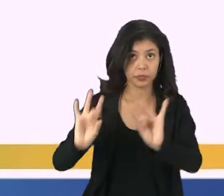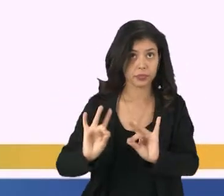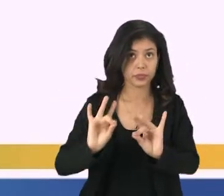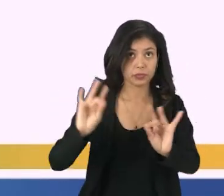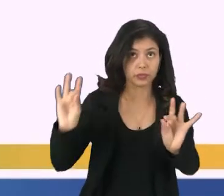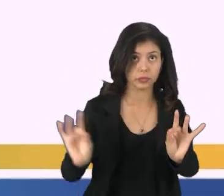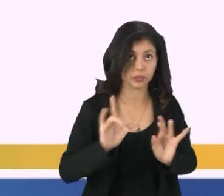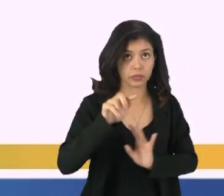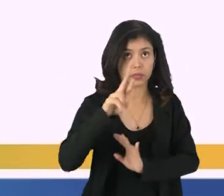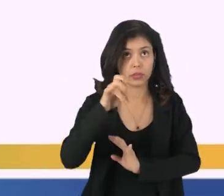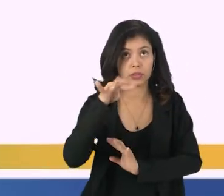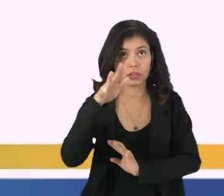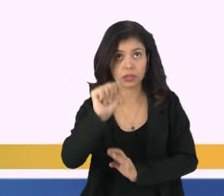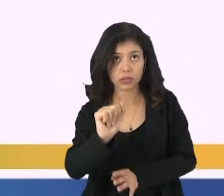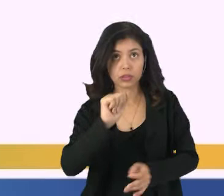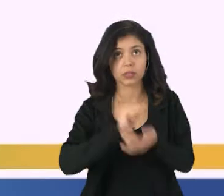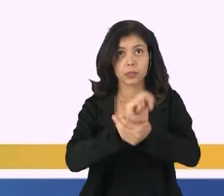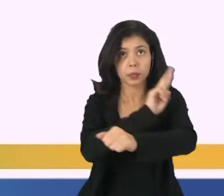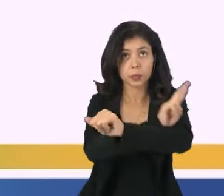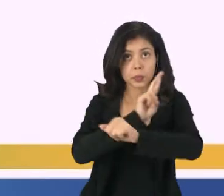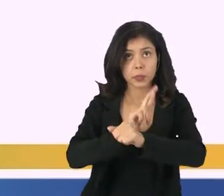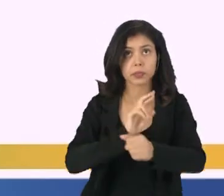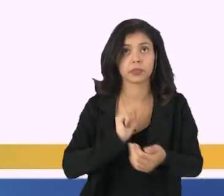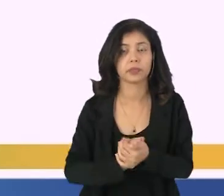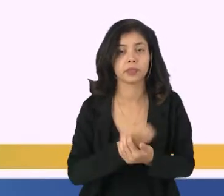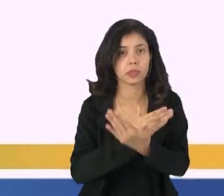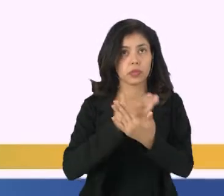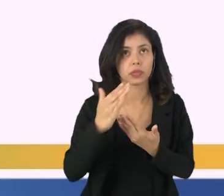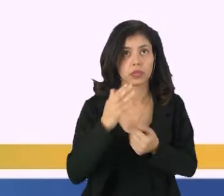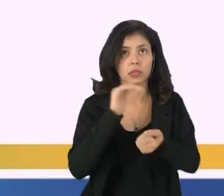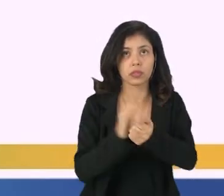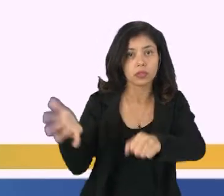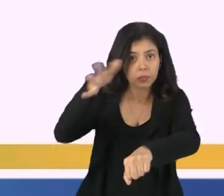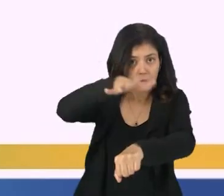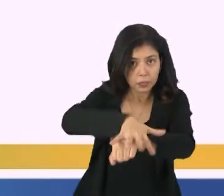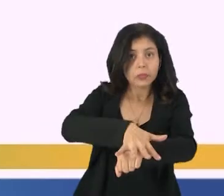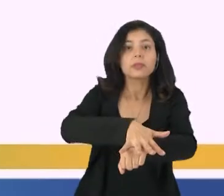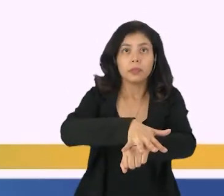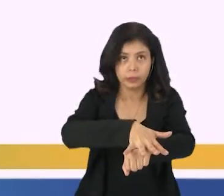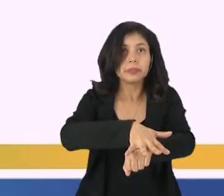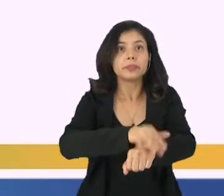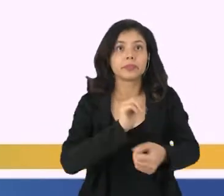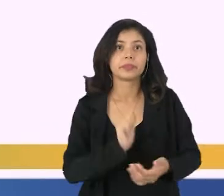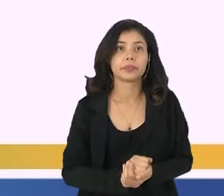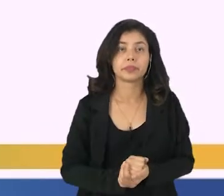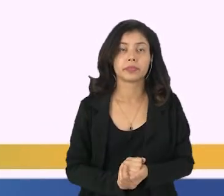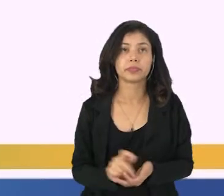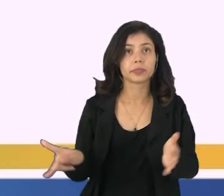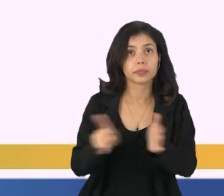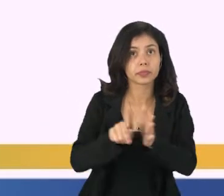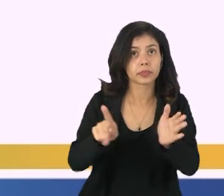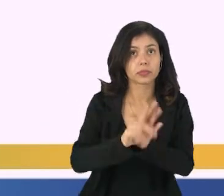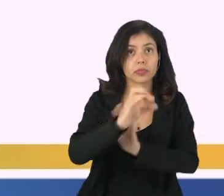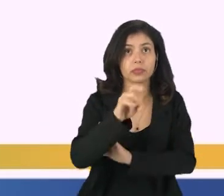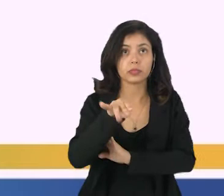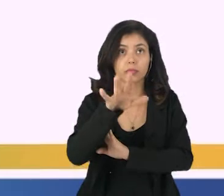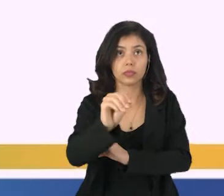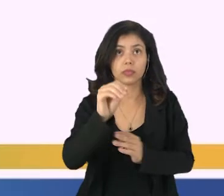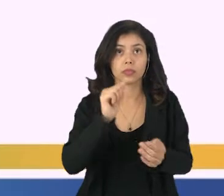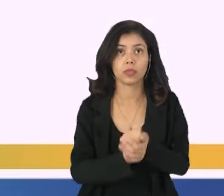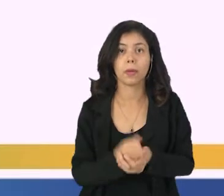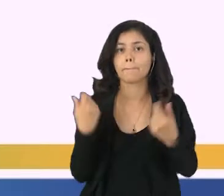esse alicerce religioso desse nosso início colonial, né? Para ser colono, ele tinha que